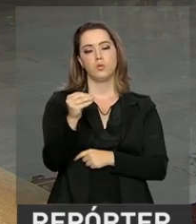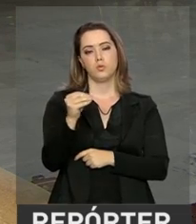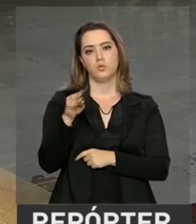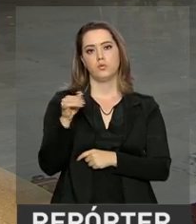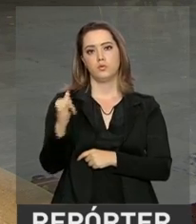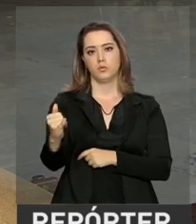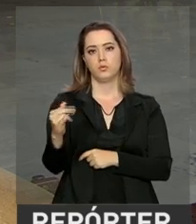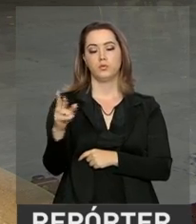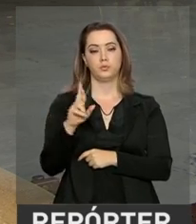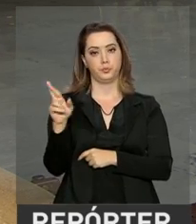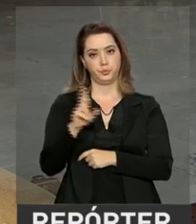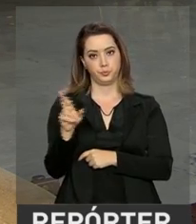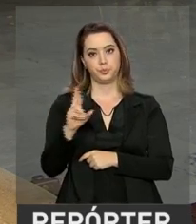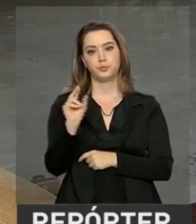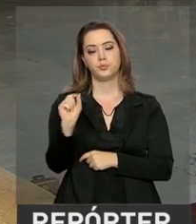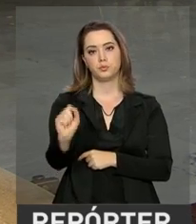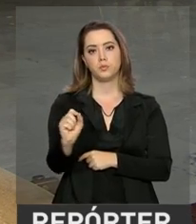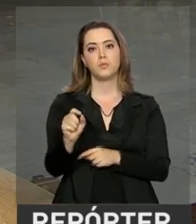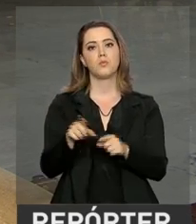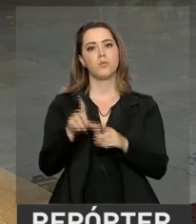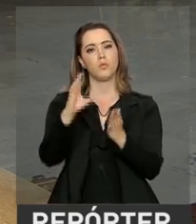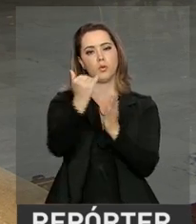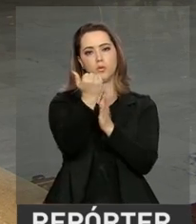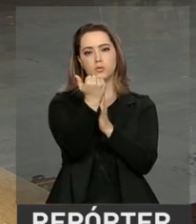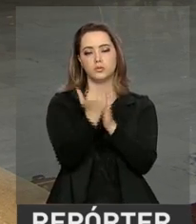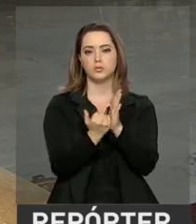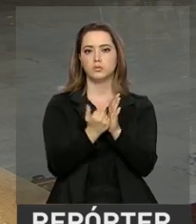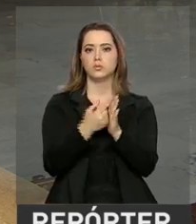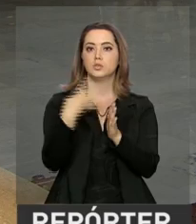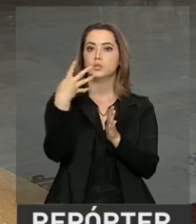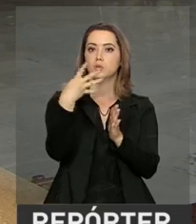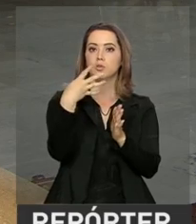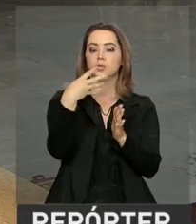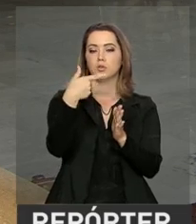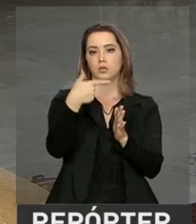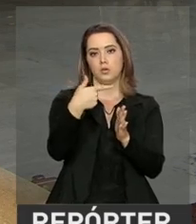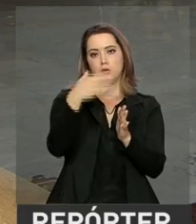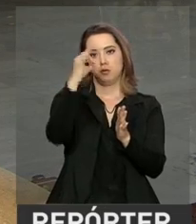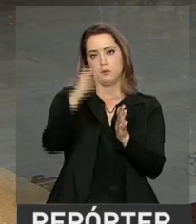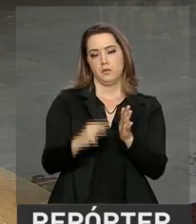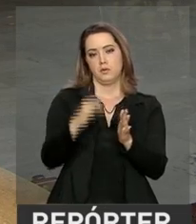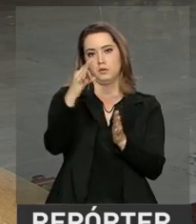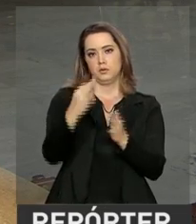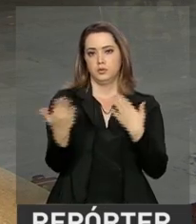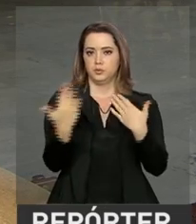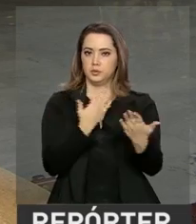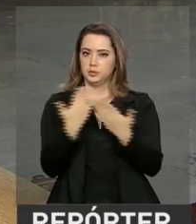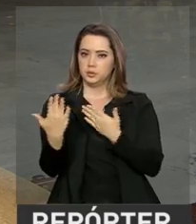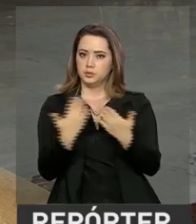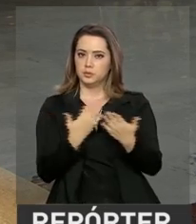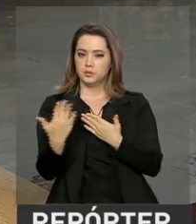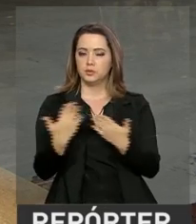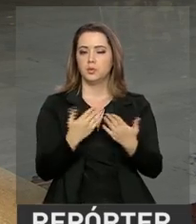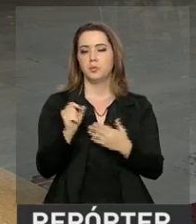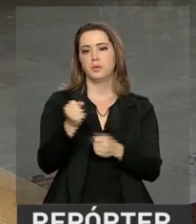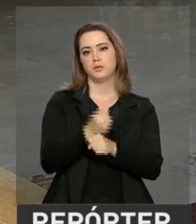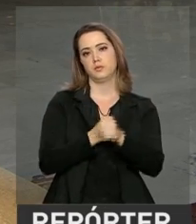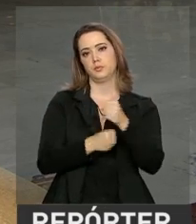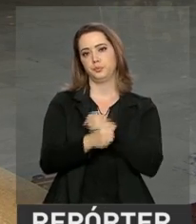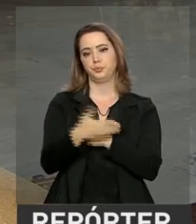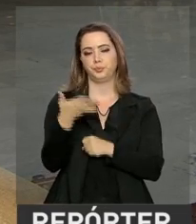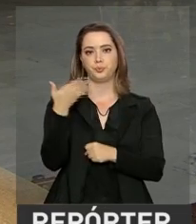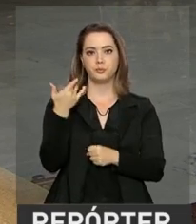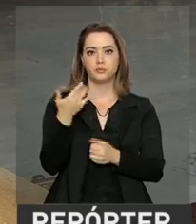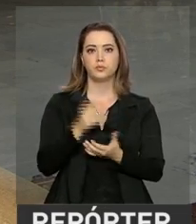100 milhões de reais representa uma queda de 42% em relação ao total desembolsado no mesmo período do